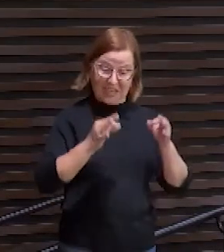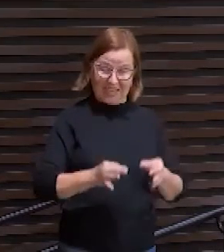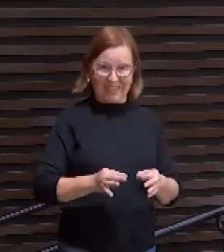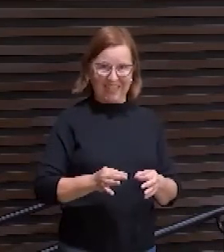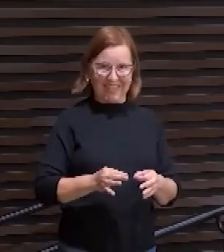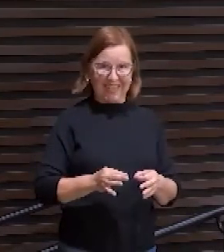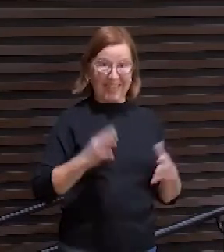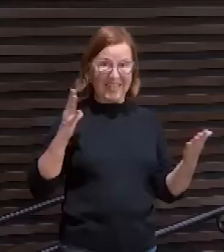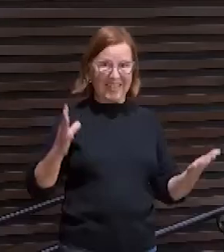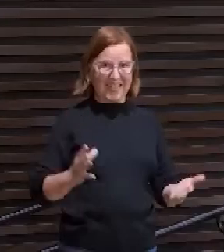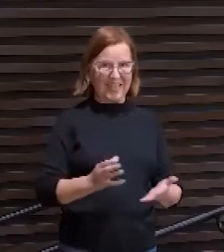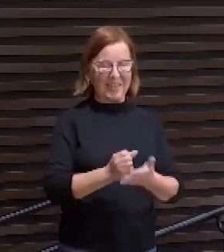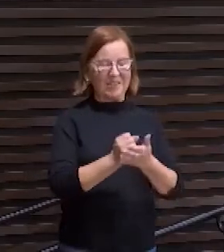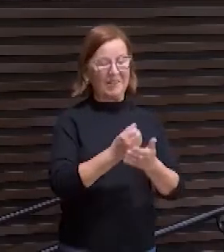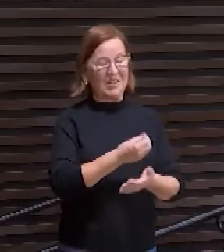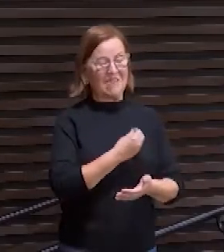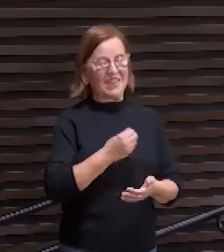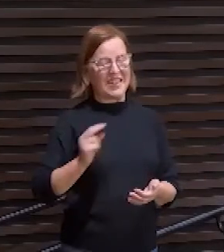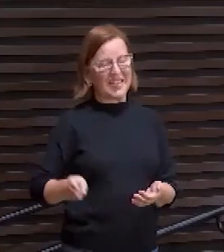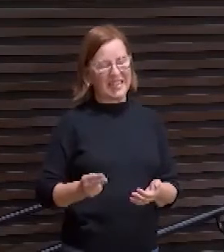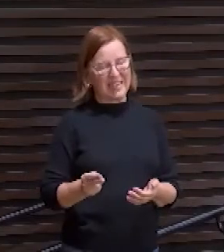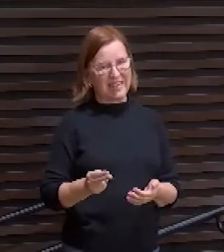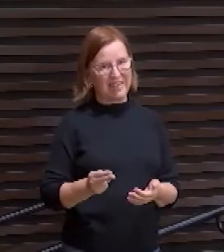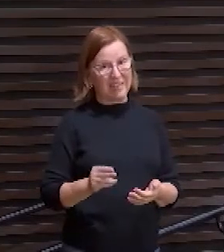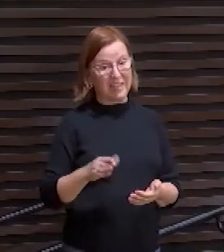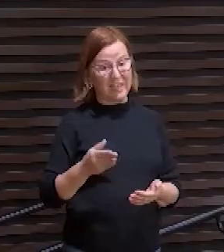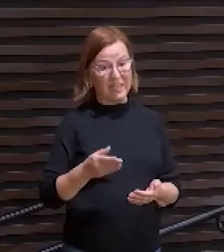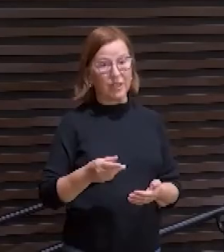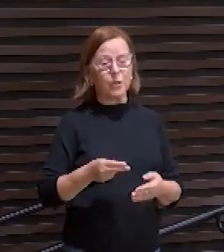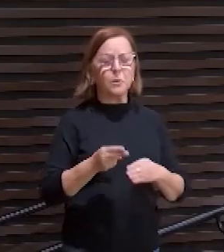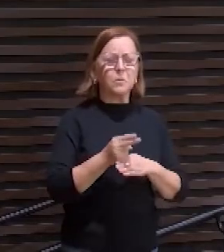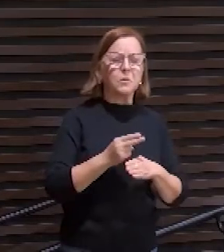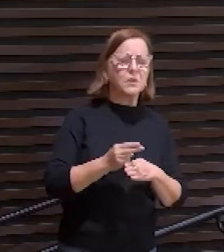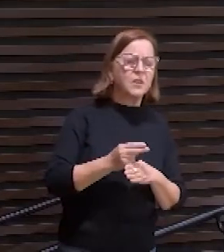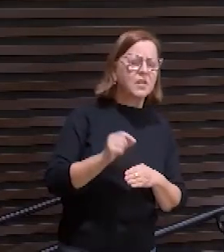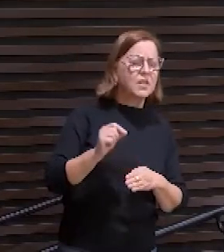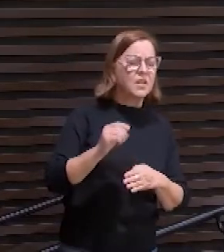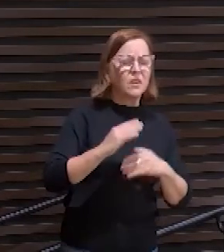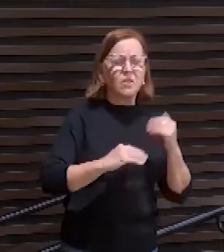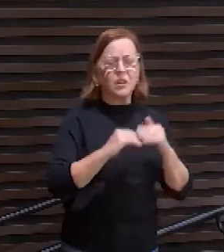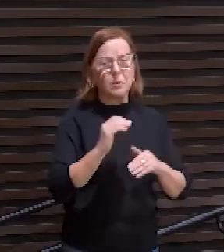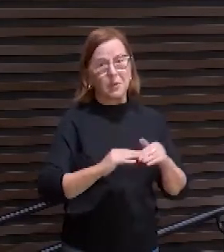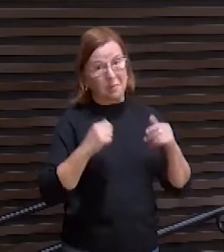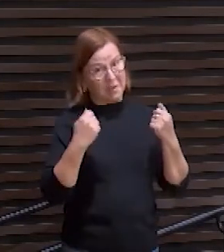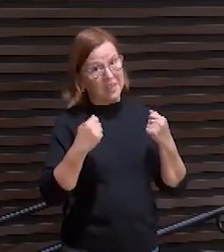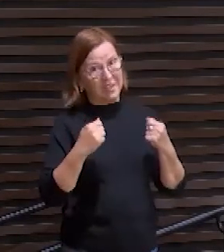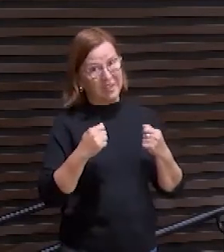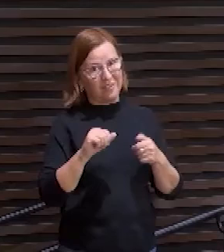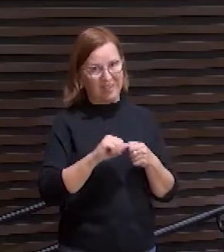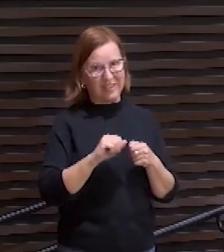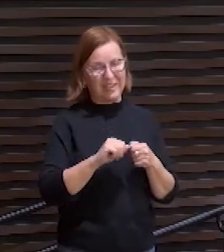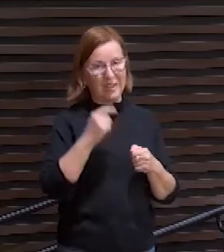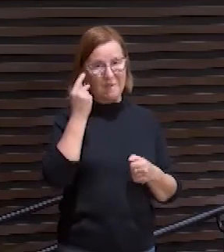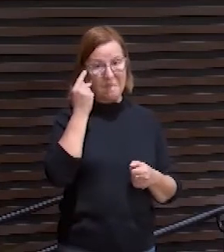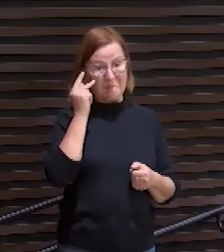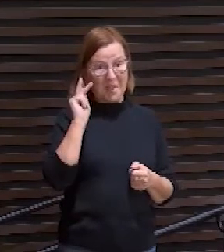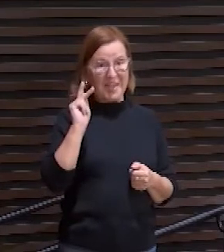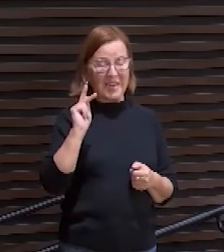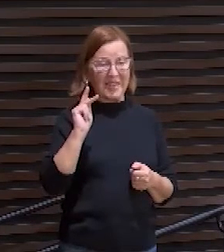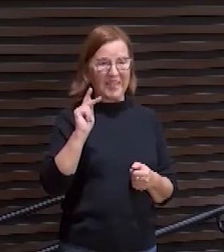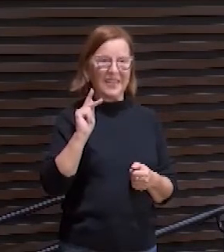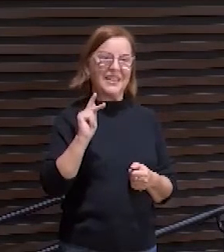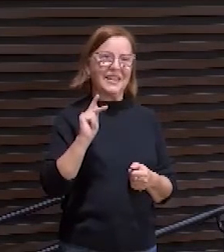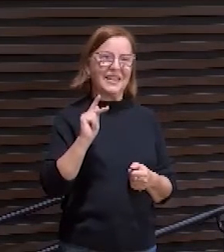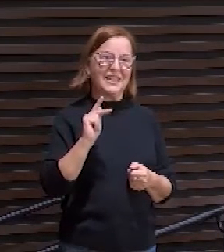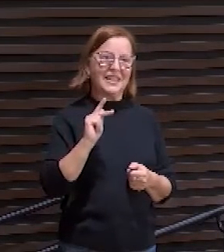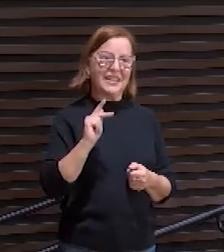estava buscando qual obra seria necessário ele realizar para que então